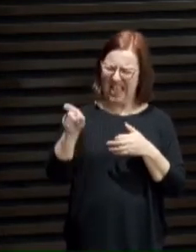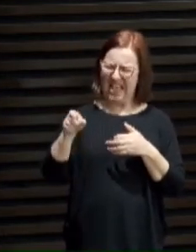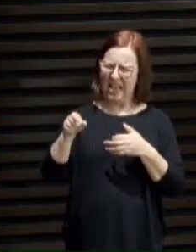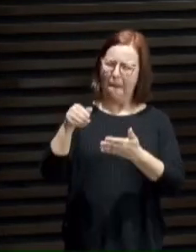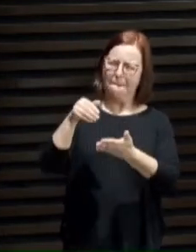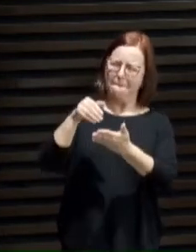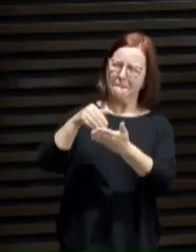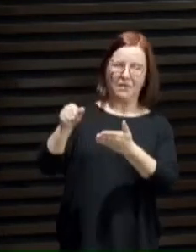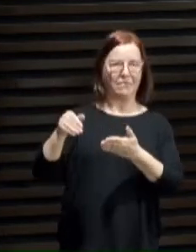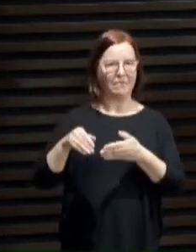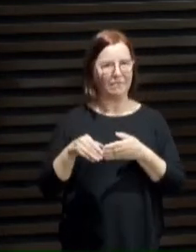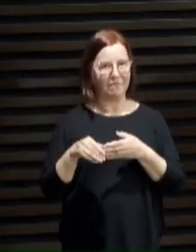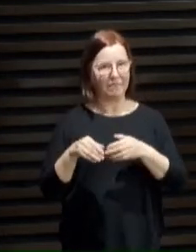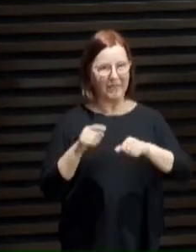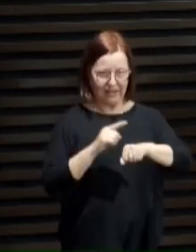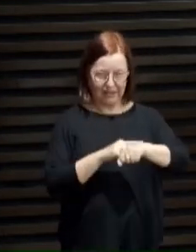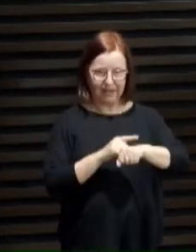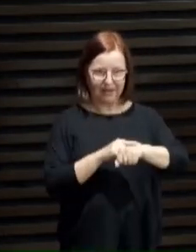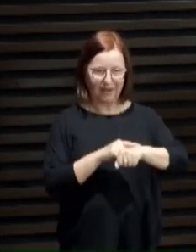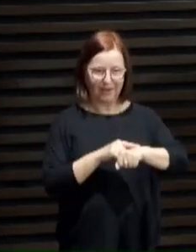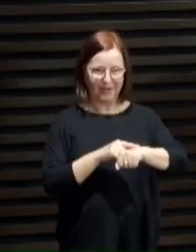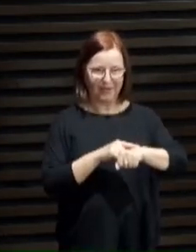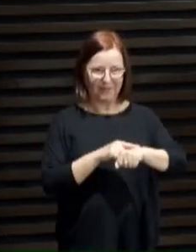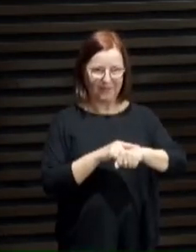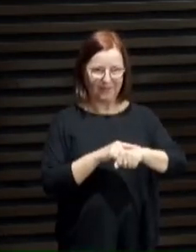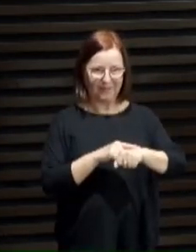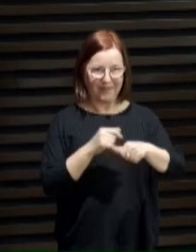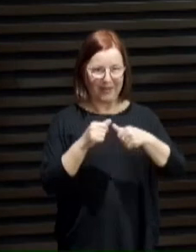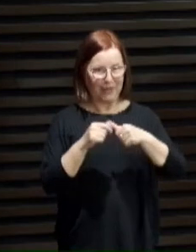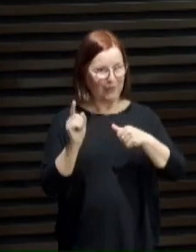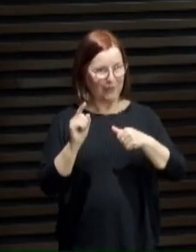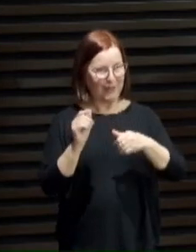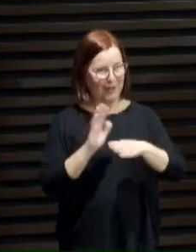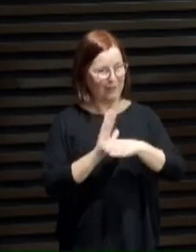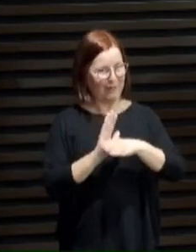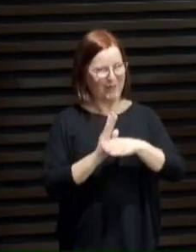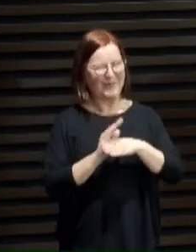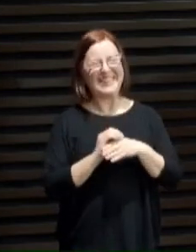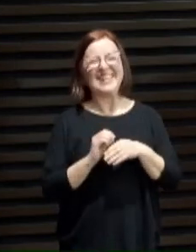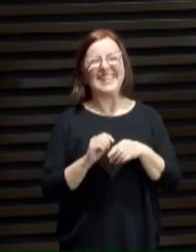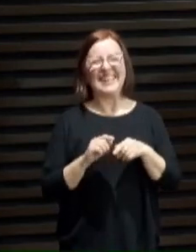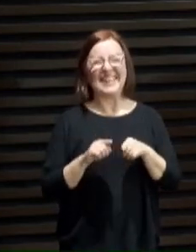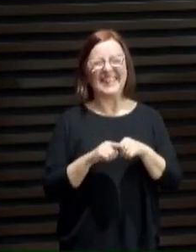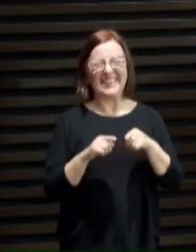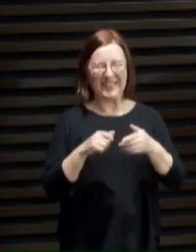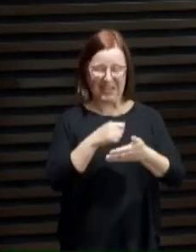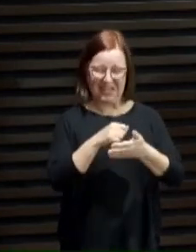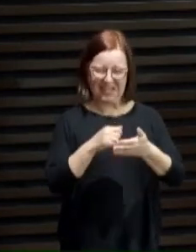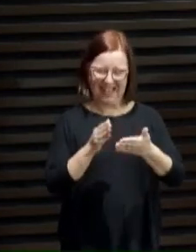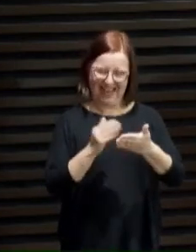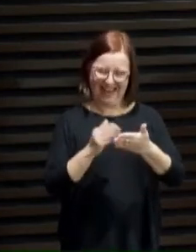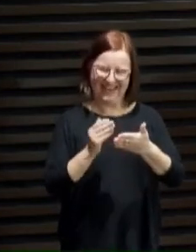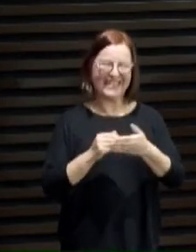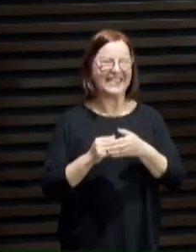É naquela hora, isso não está no filme, mas está no livro, que o sujeito,